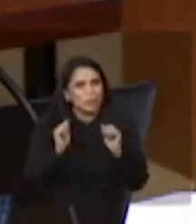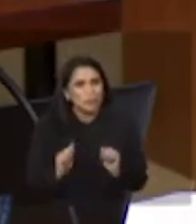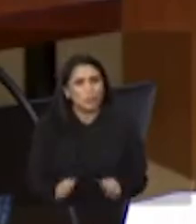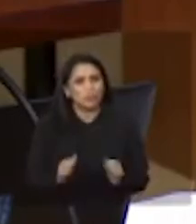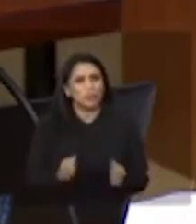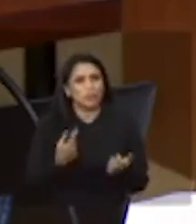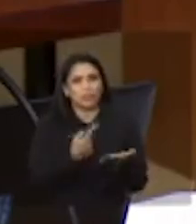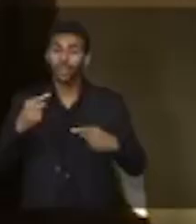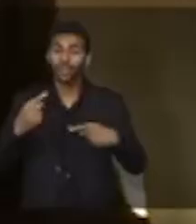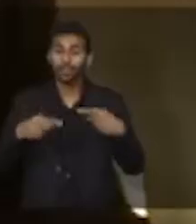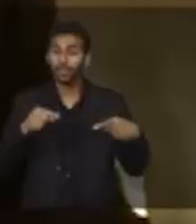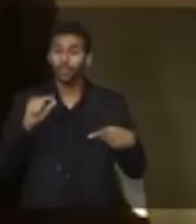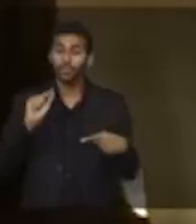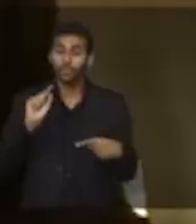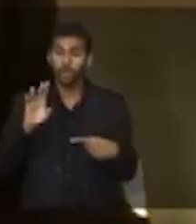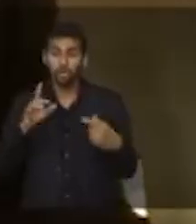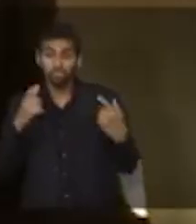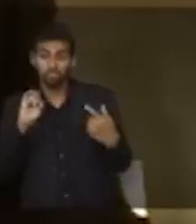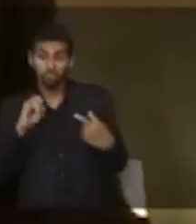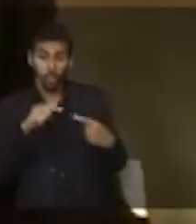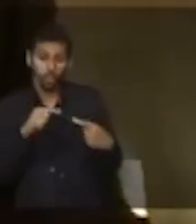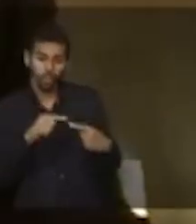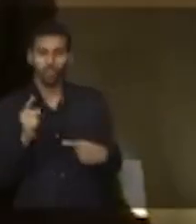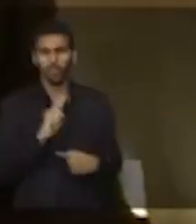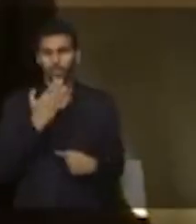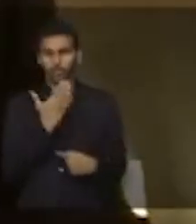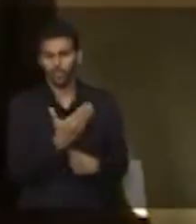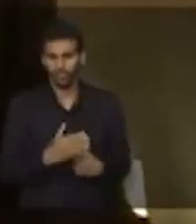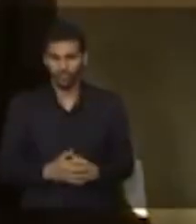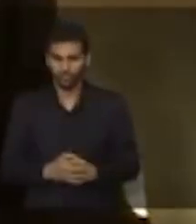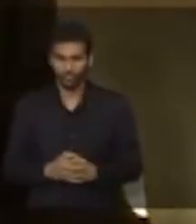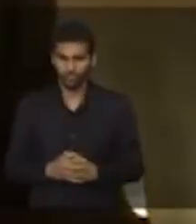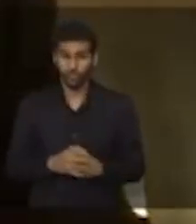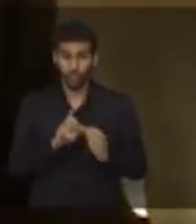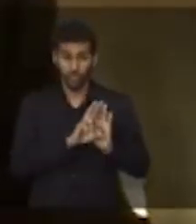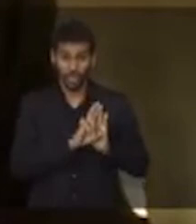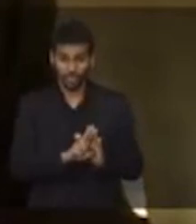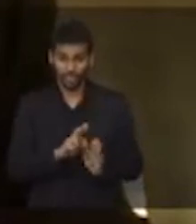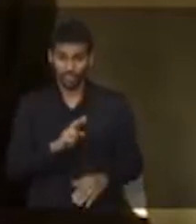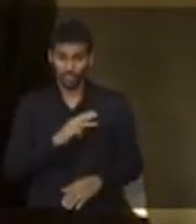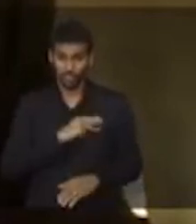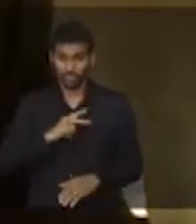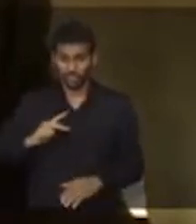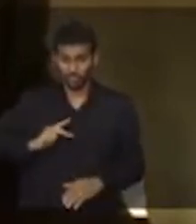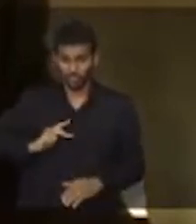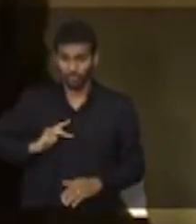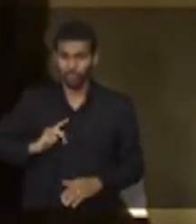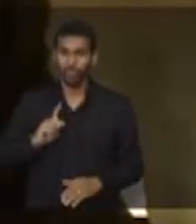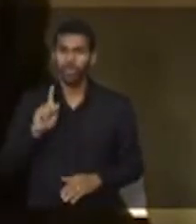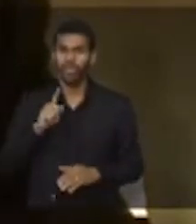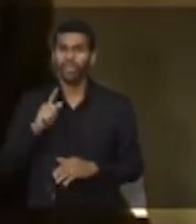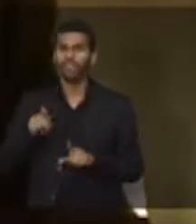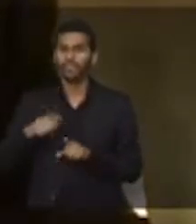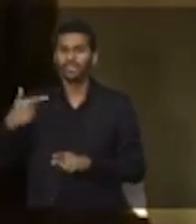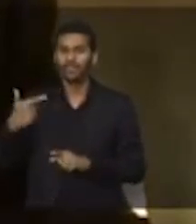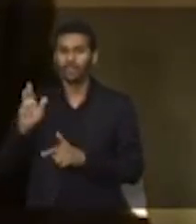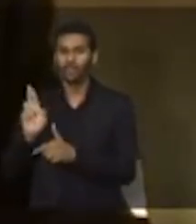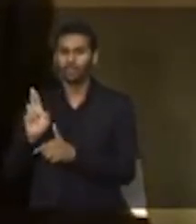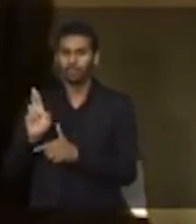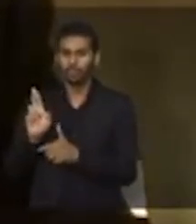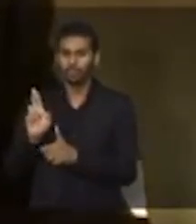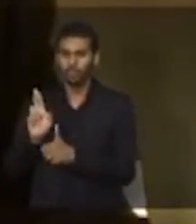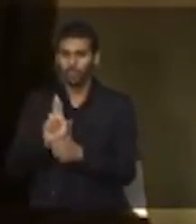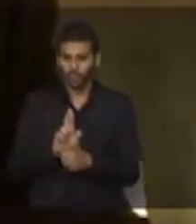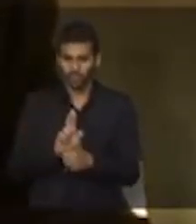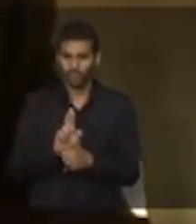de acordo e não persecução penal. Aqui, a representante do Ministério Público, vice-procuradora-geral da República, doutora